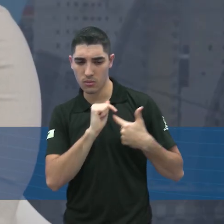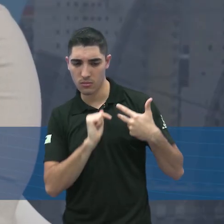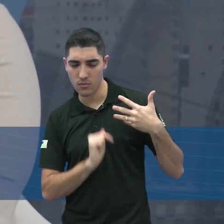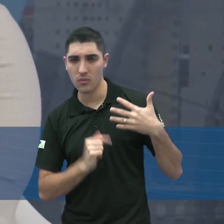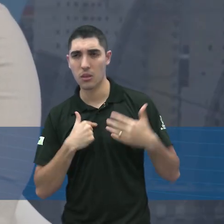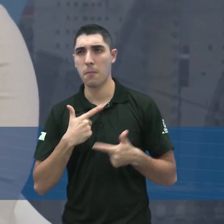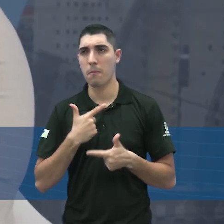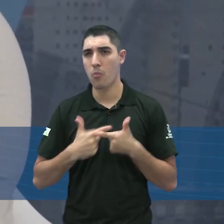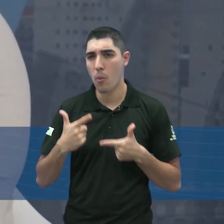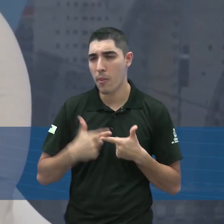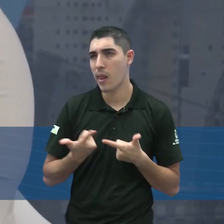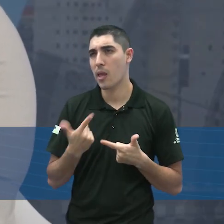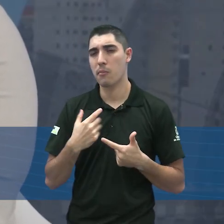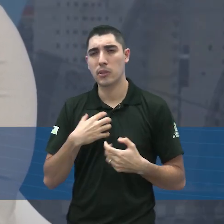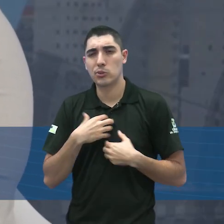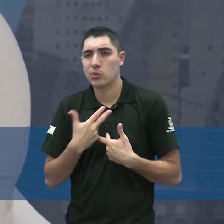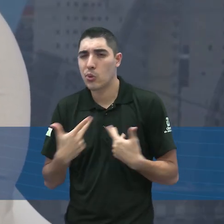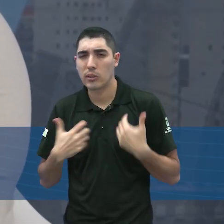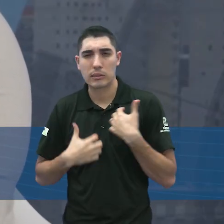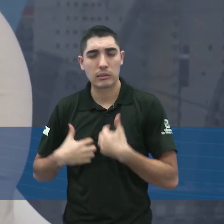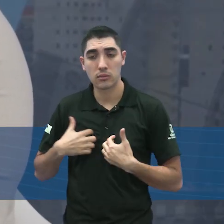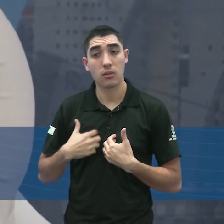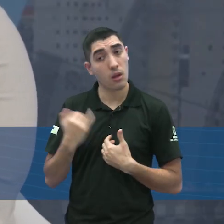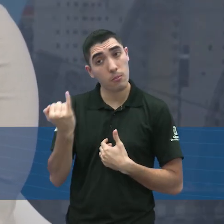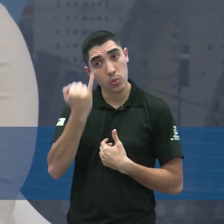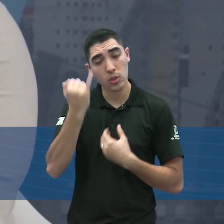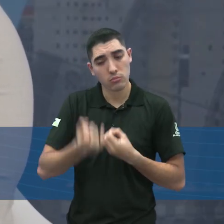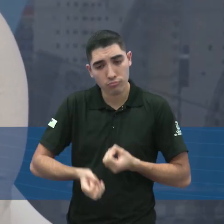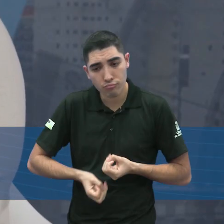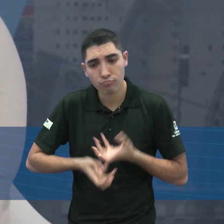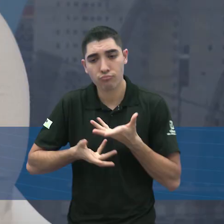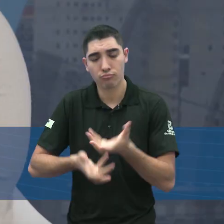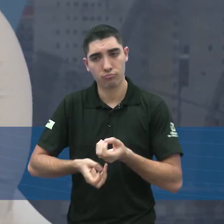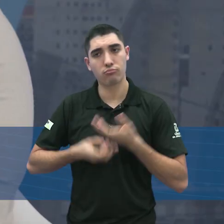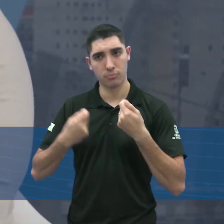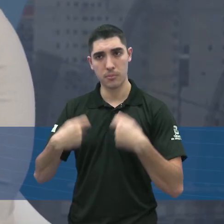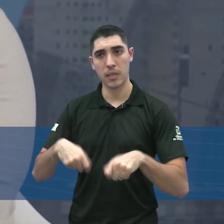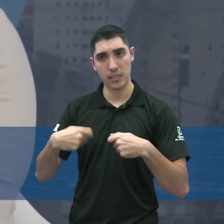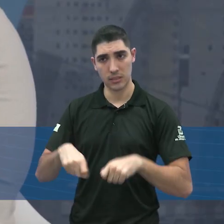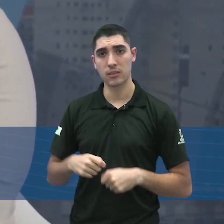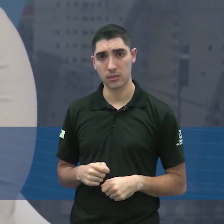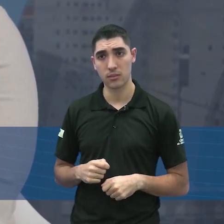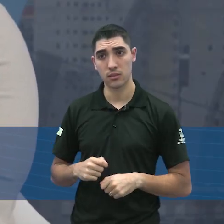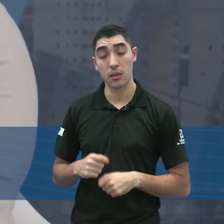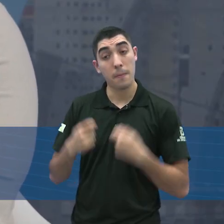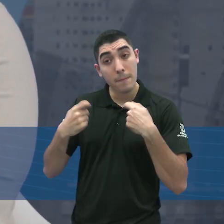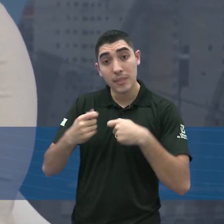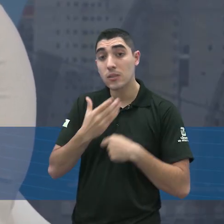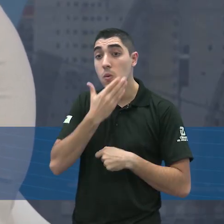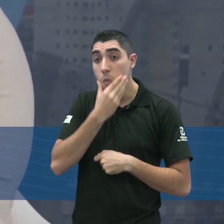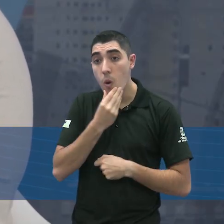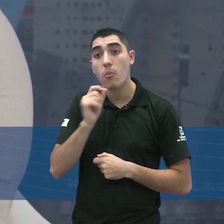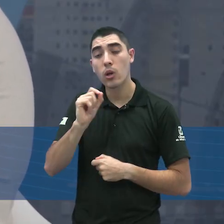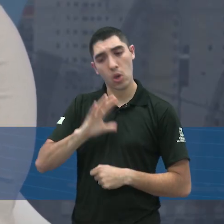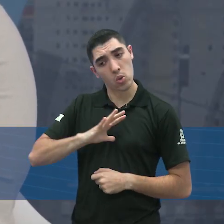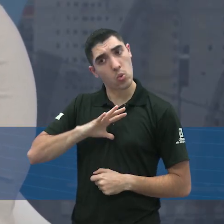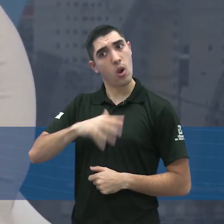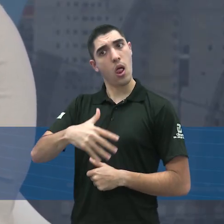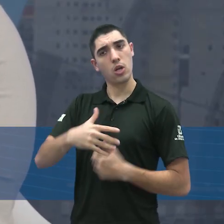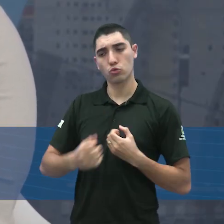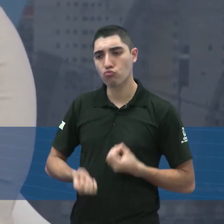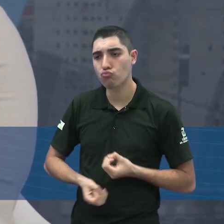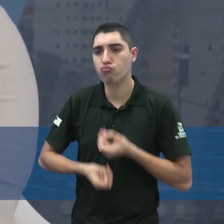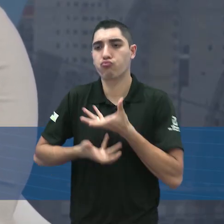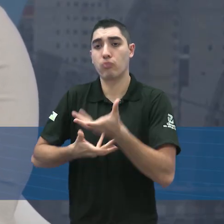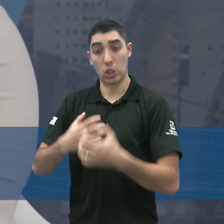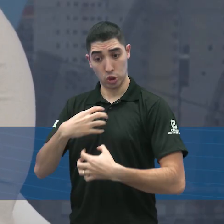sente, fale sobre suas frustrações, seja lá o que for, é extremamente importante, né? O homem precisa falar, ele precisa criar